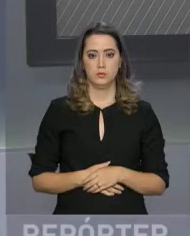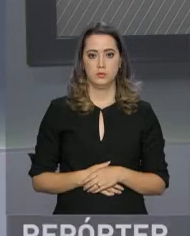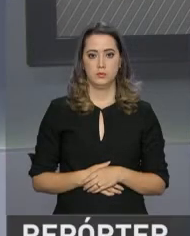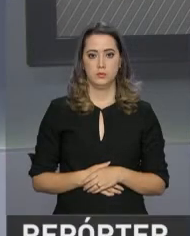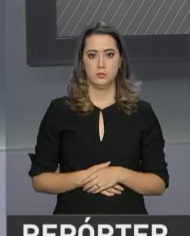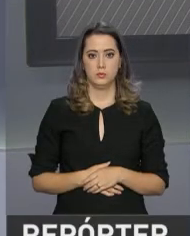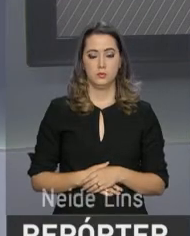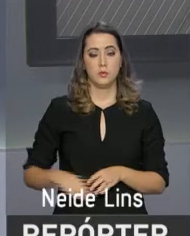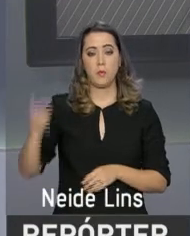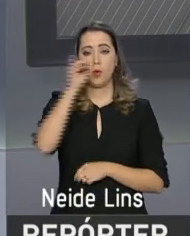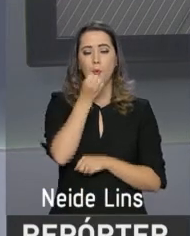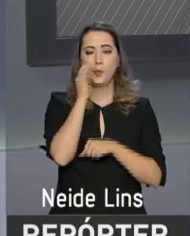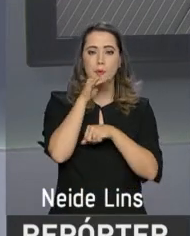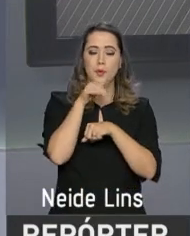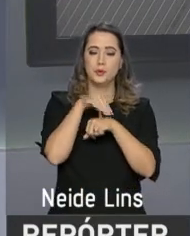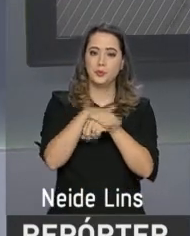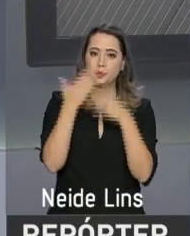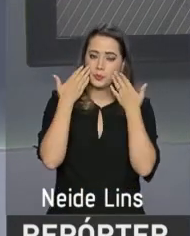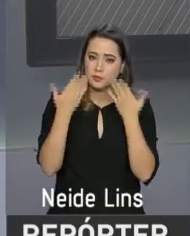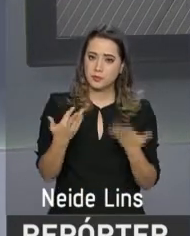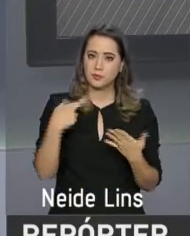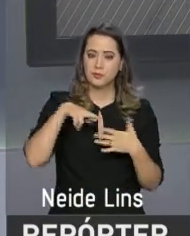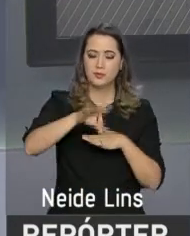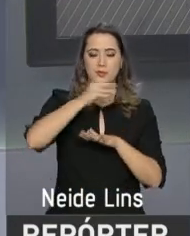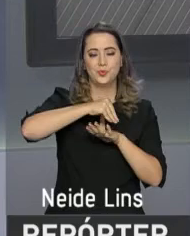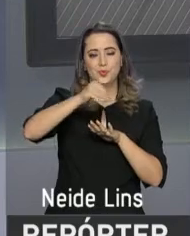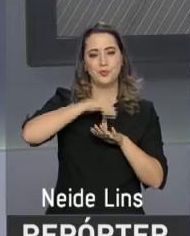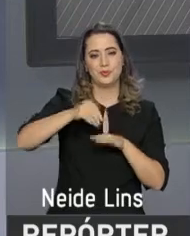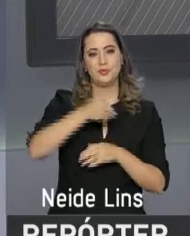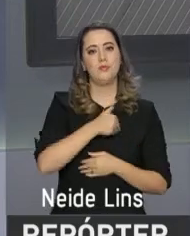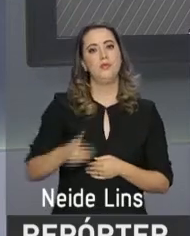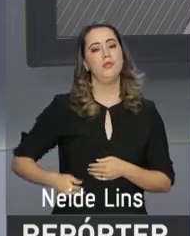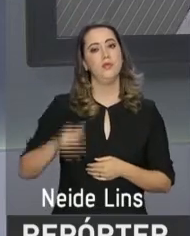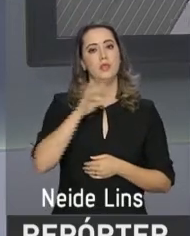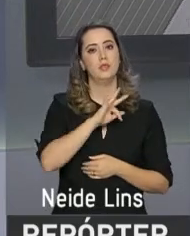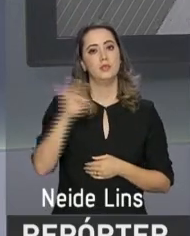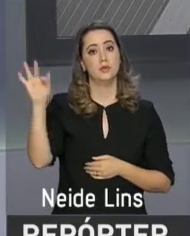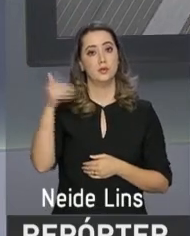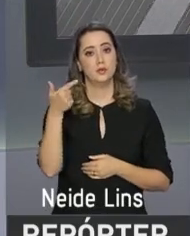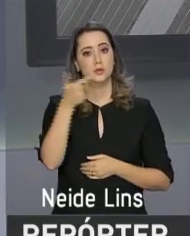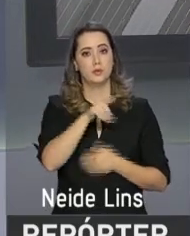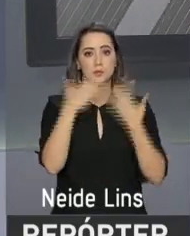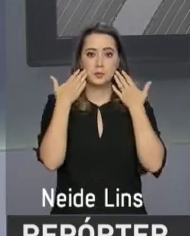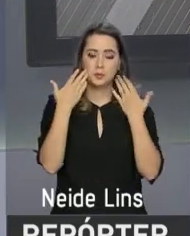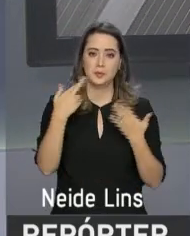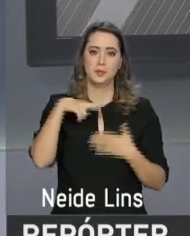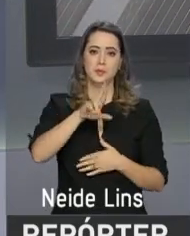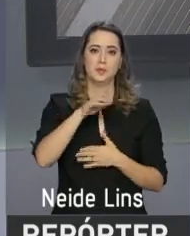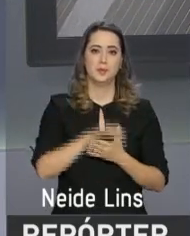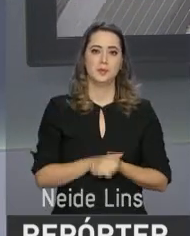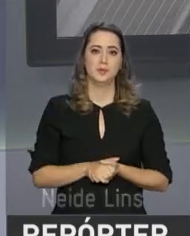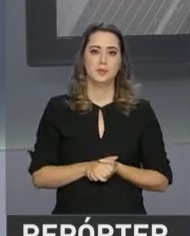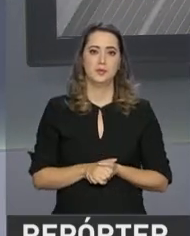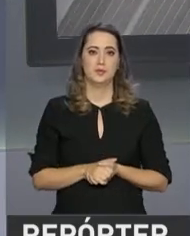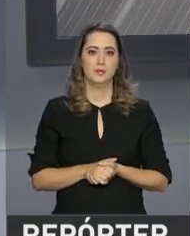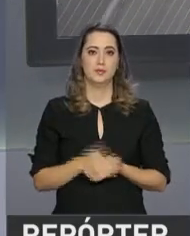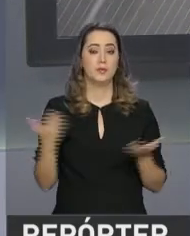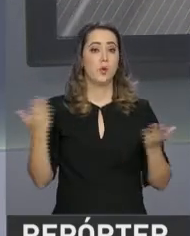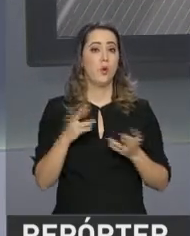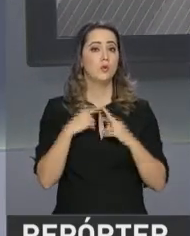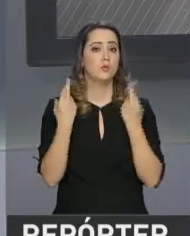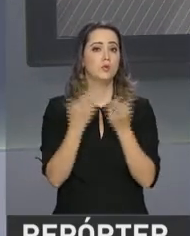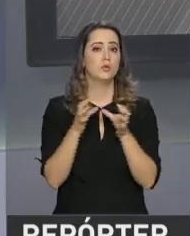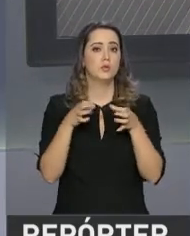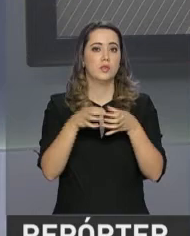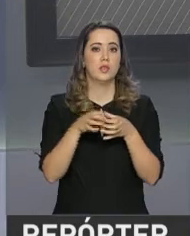olá boa noite a companhia com a gente as notícias do governo federal em mais uma edição do repórter nbr hoje